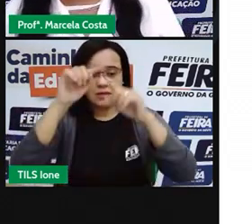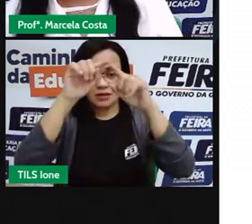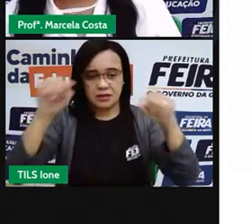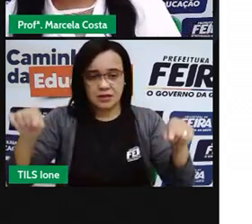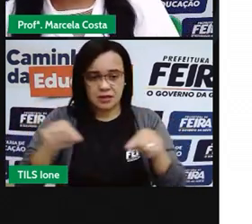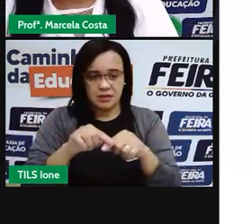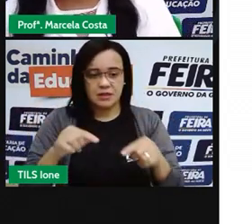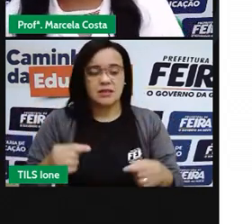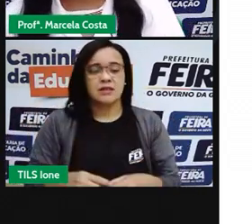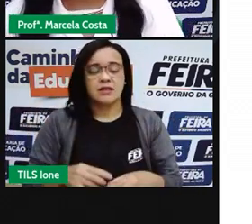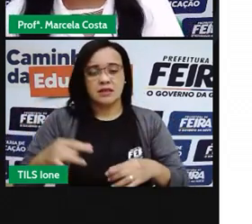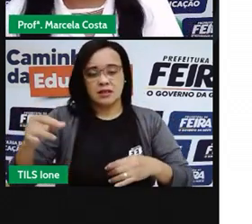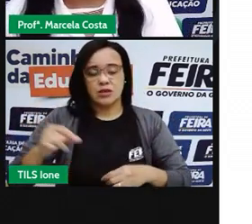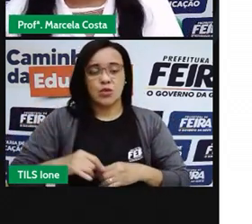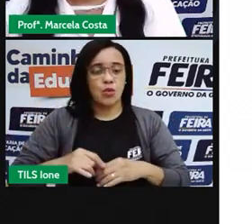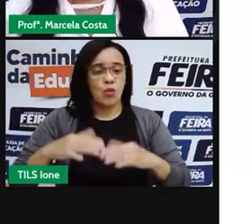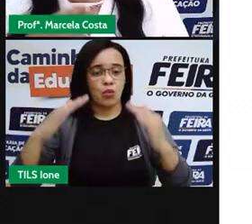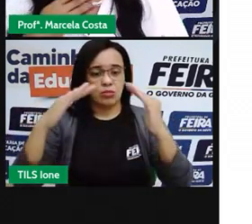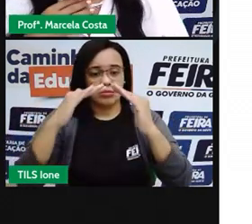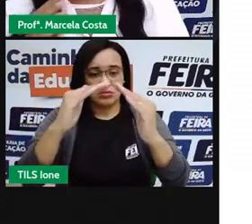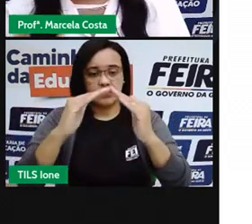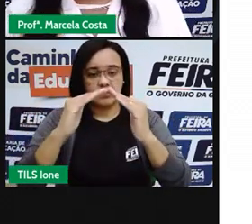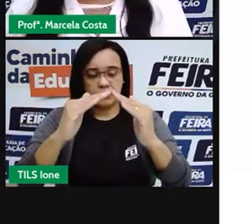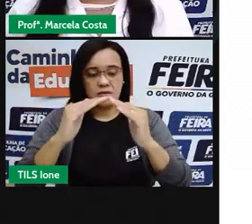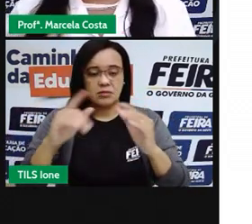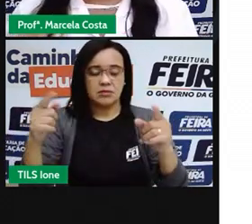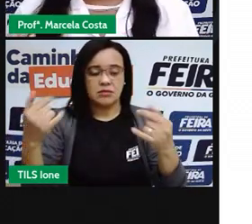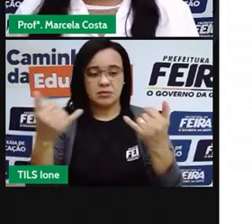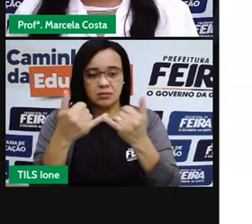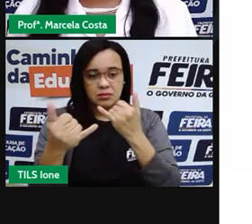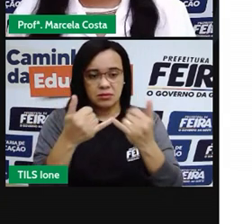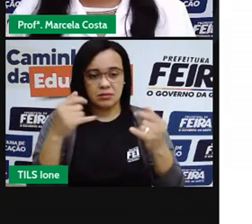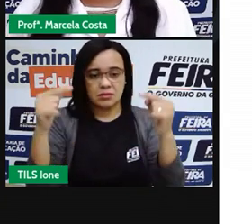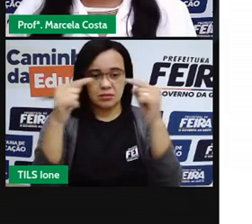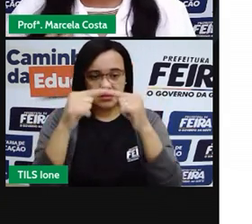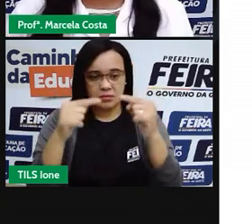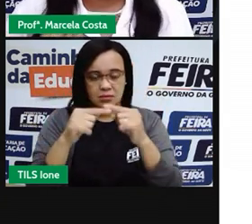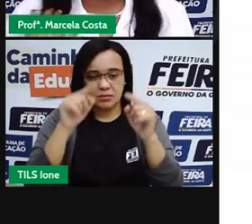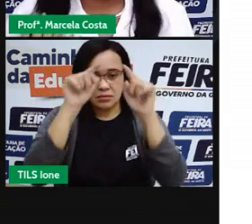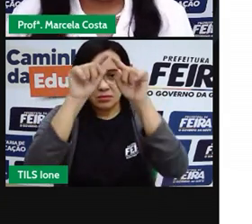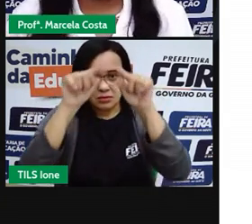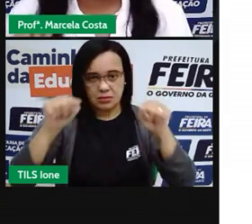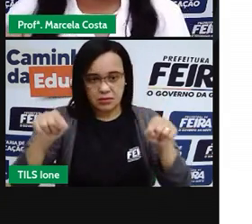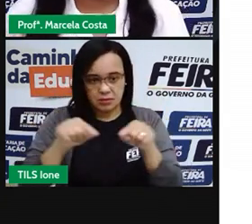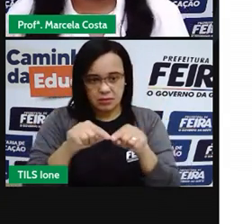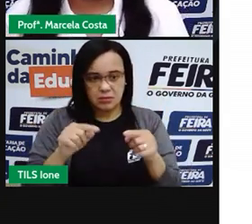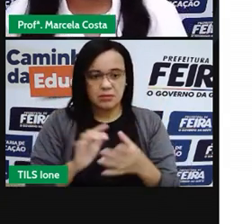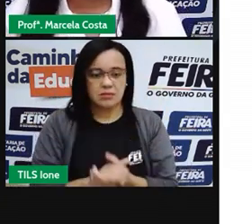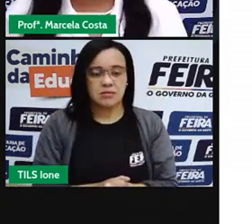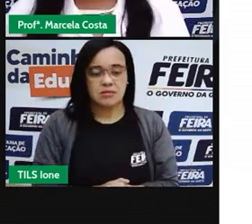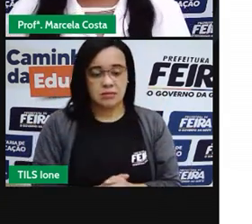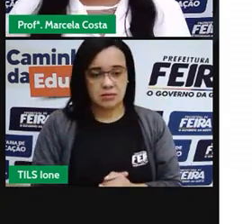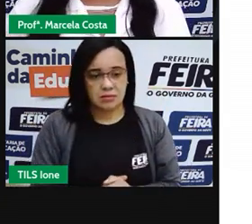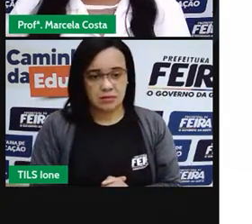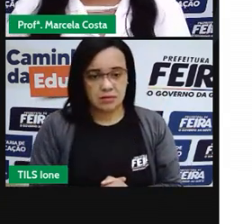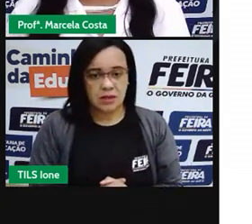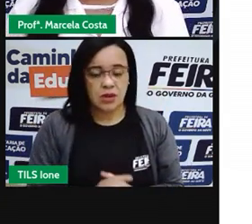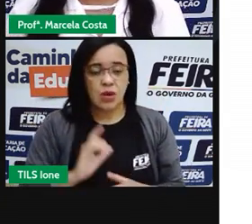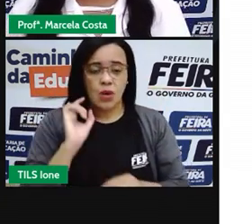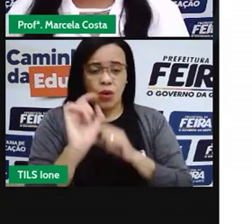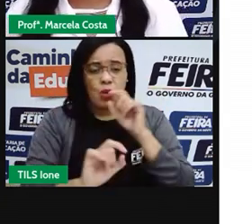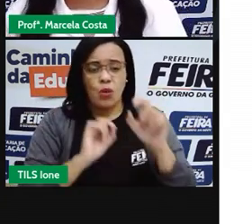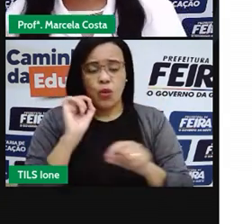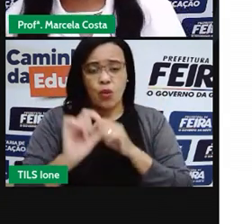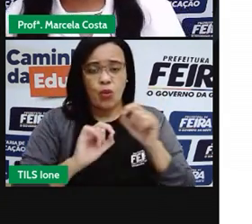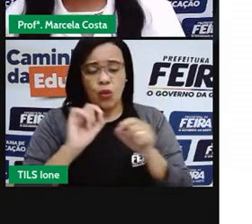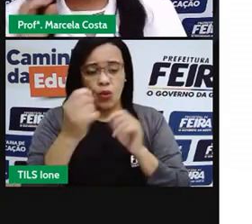telhado tem um formato de um triângulo. Talvez você já saiba do que eu estava falando, que figura plana era